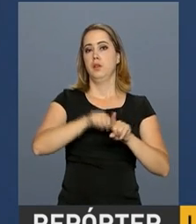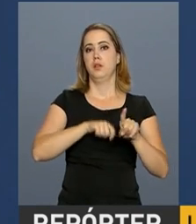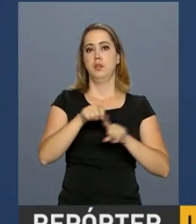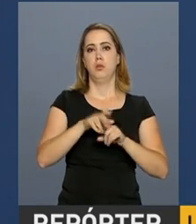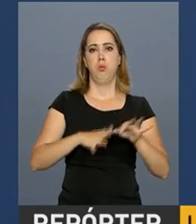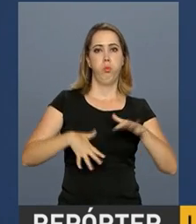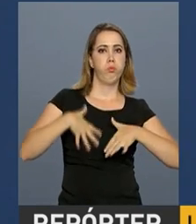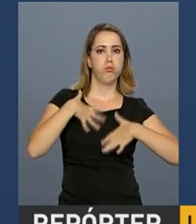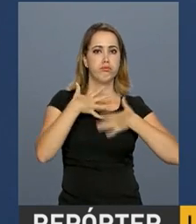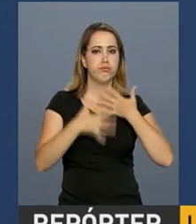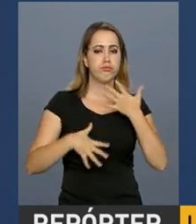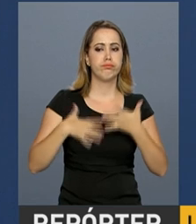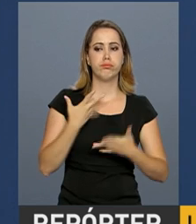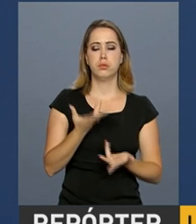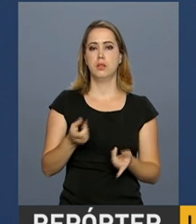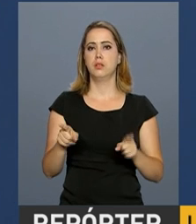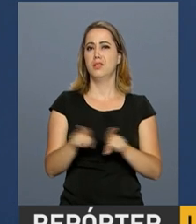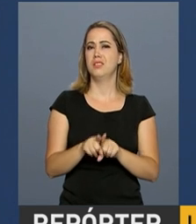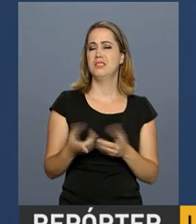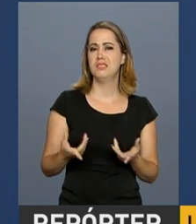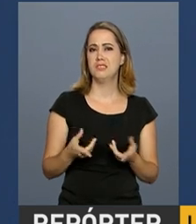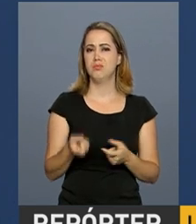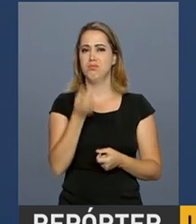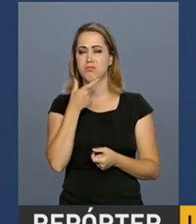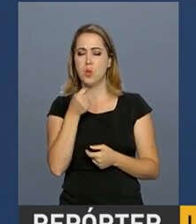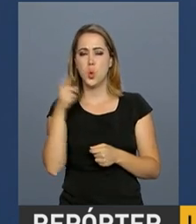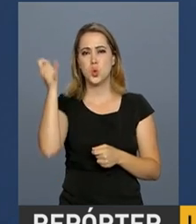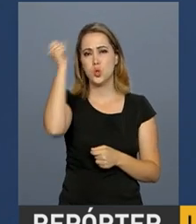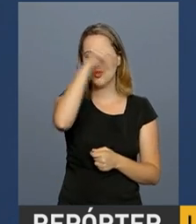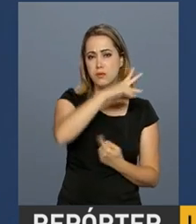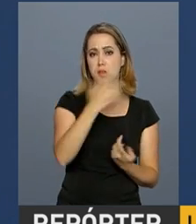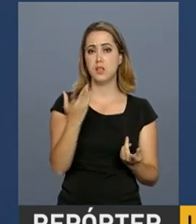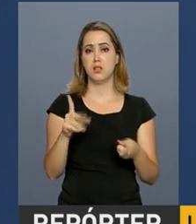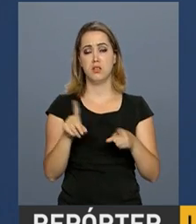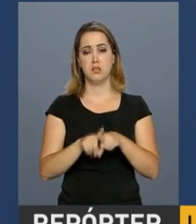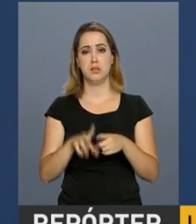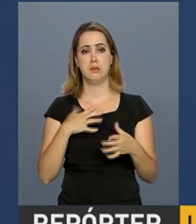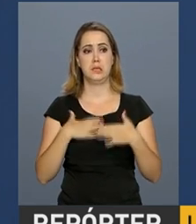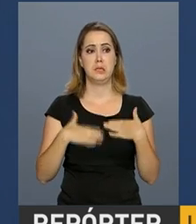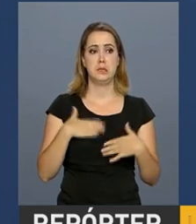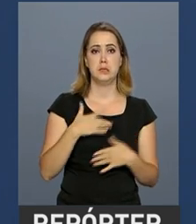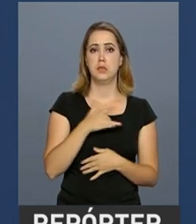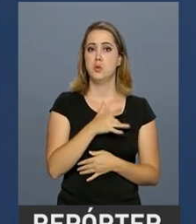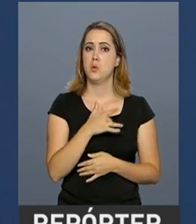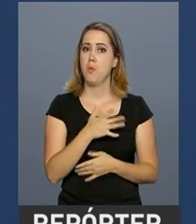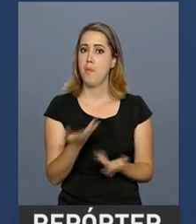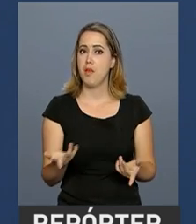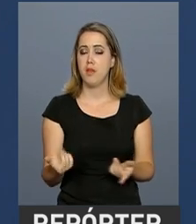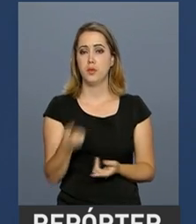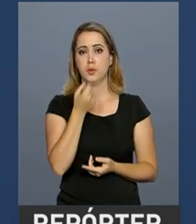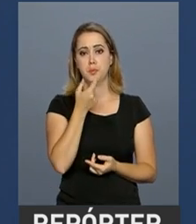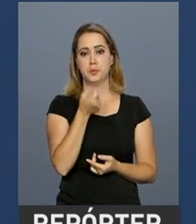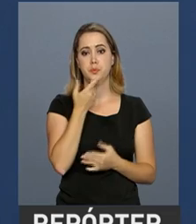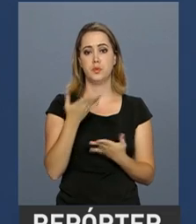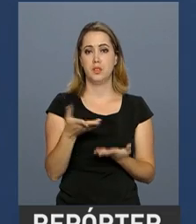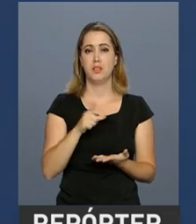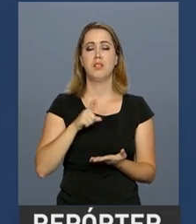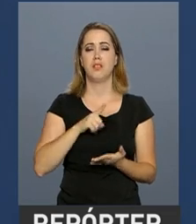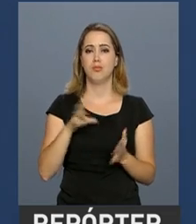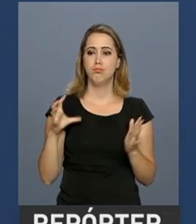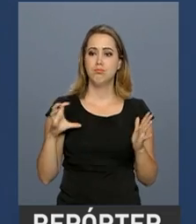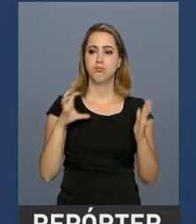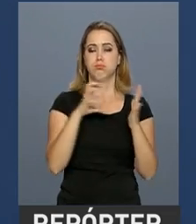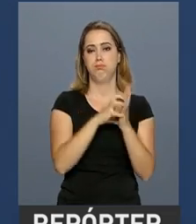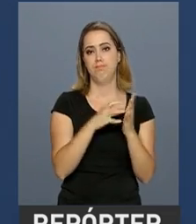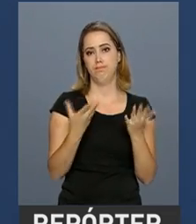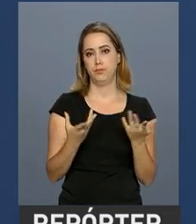o piorava e vomitava não conseguia tomar aí eu ficava com muito medo de não conseguir tomar o remédio el ter o que